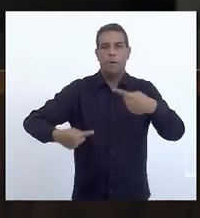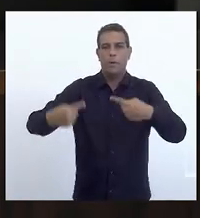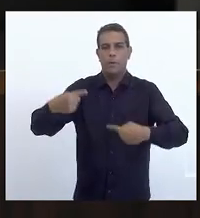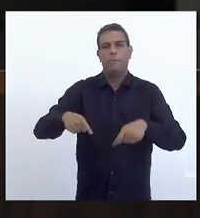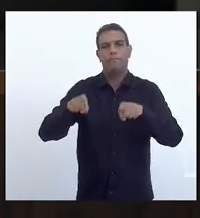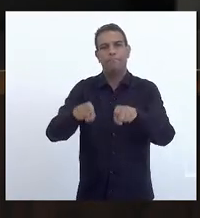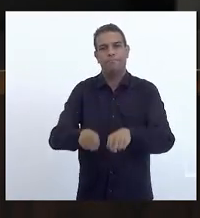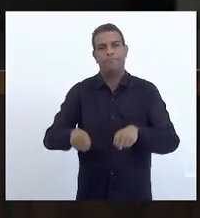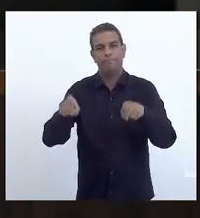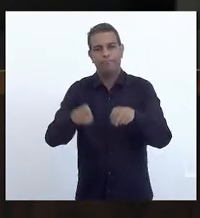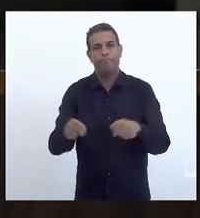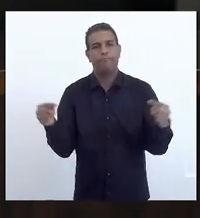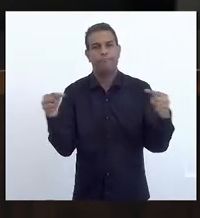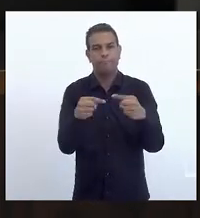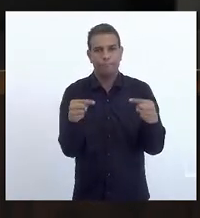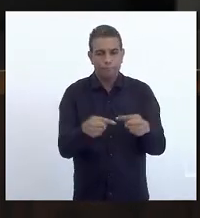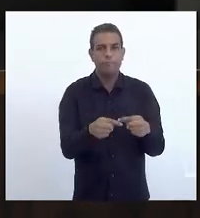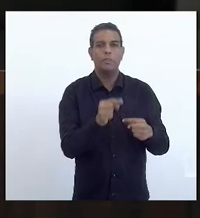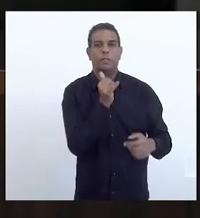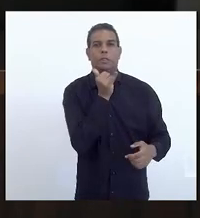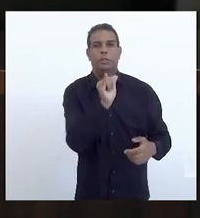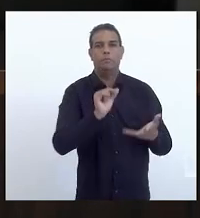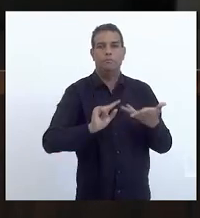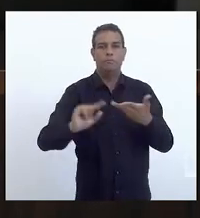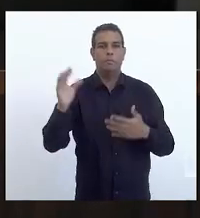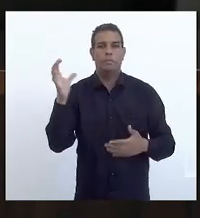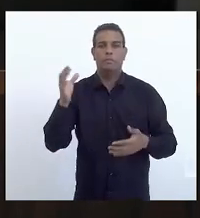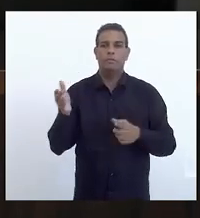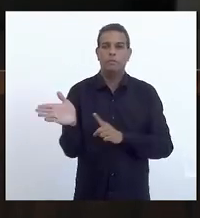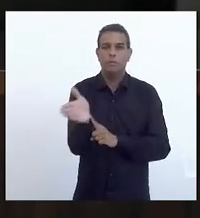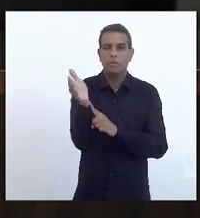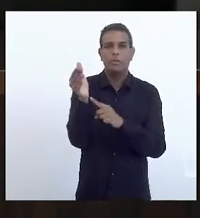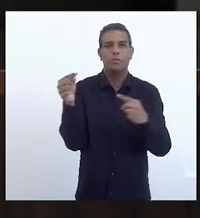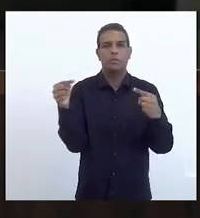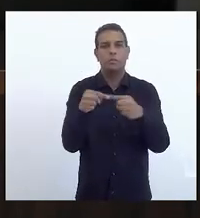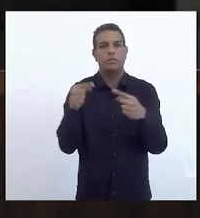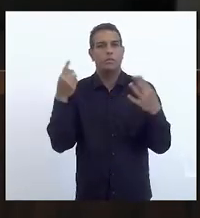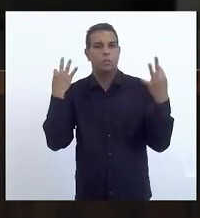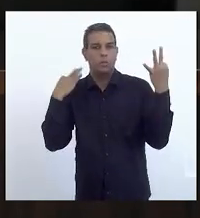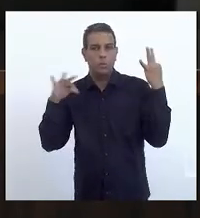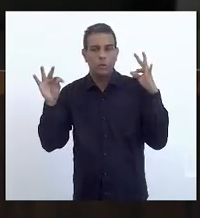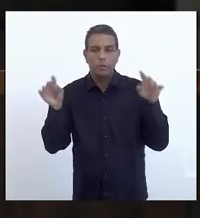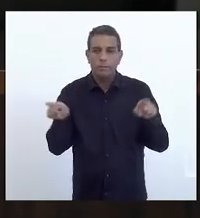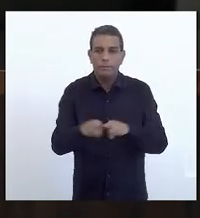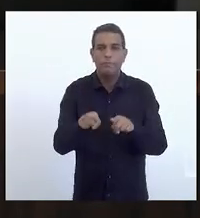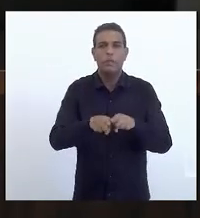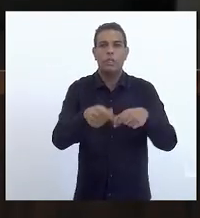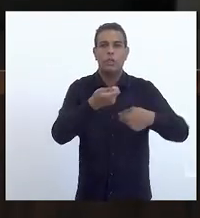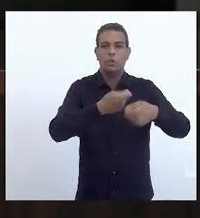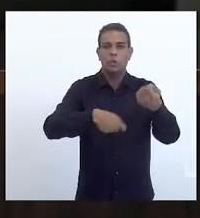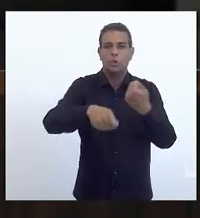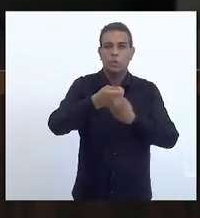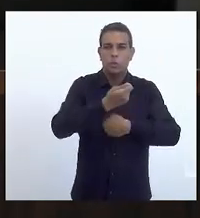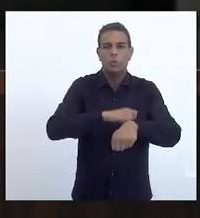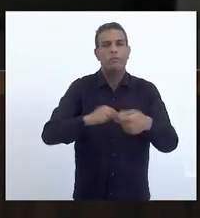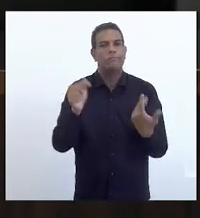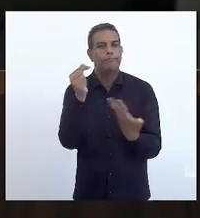agrária e pesqueira, favorável. Minas e energia, favorável. Ciência e tecnologia, favorável. De turismo, favorável. Economia, indústria e comércio,